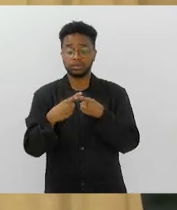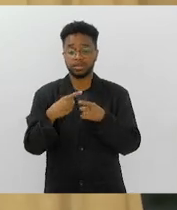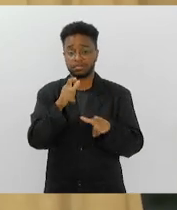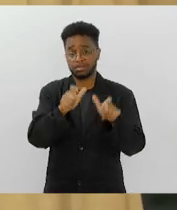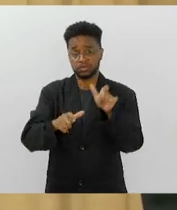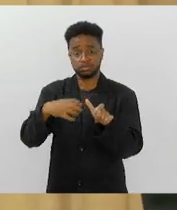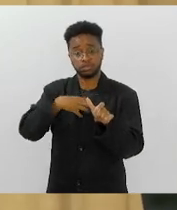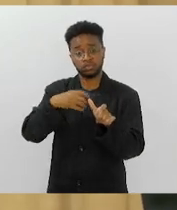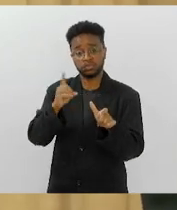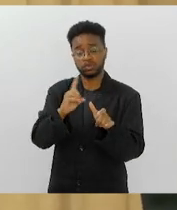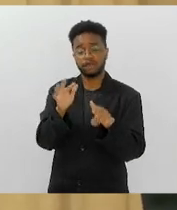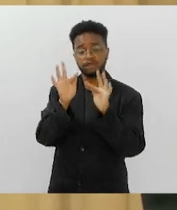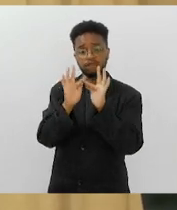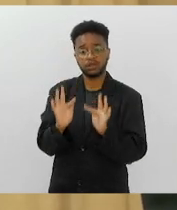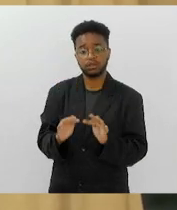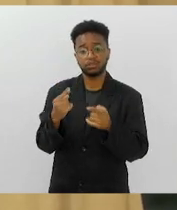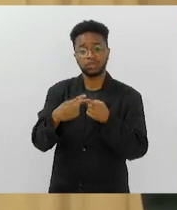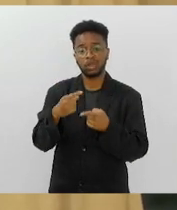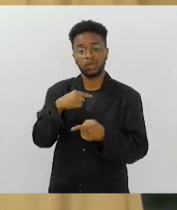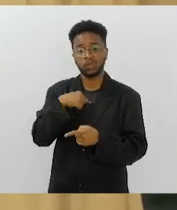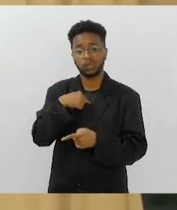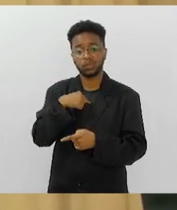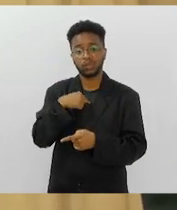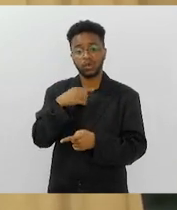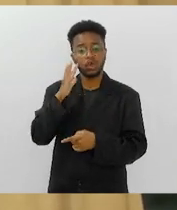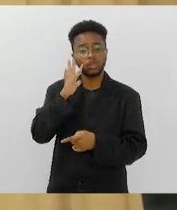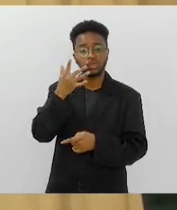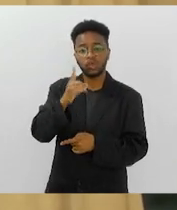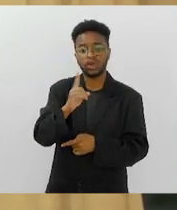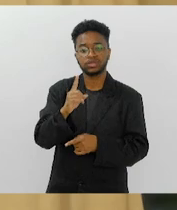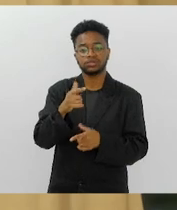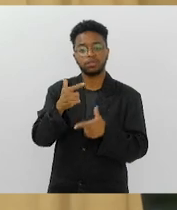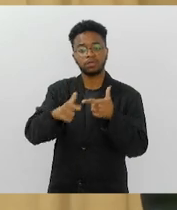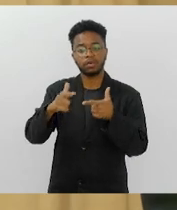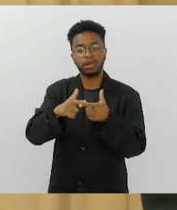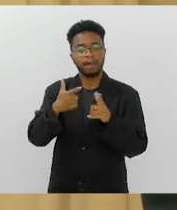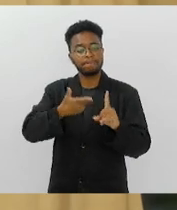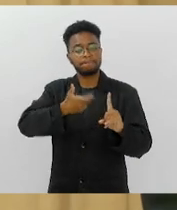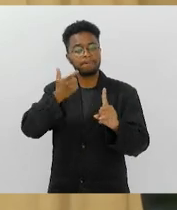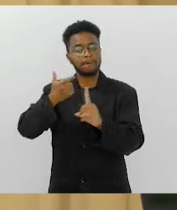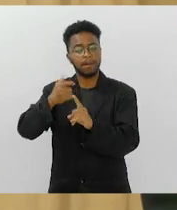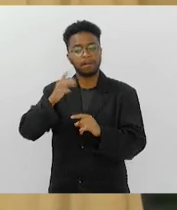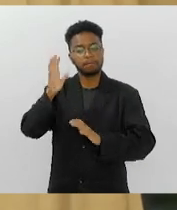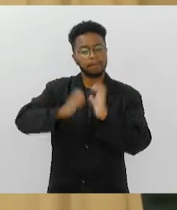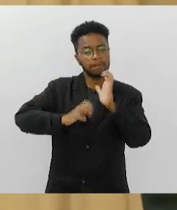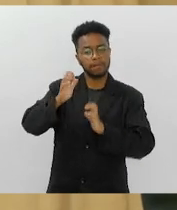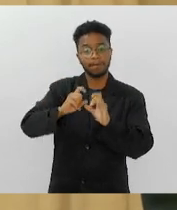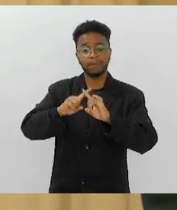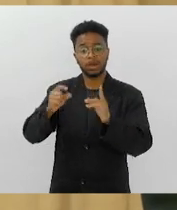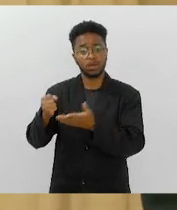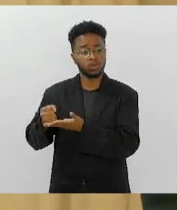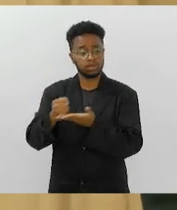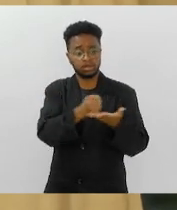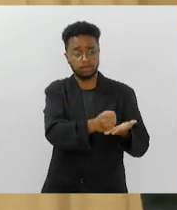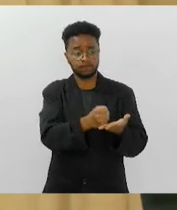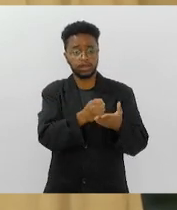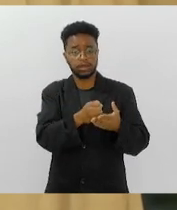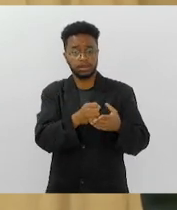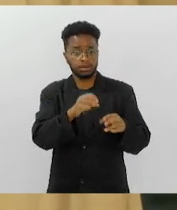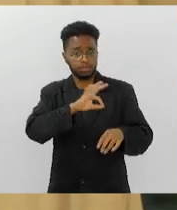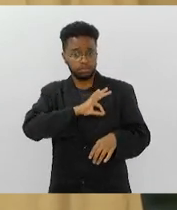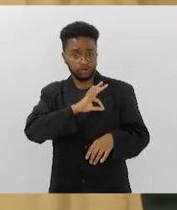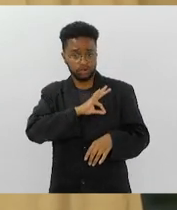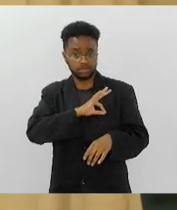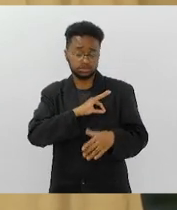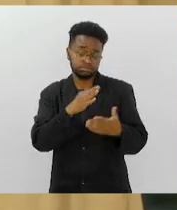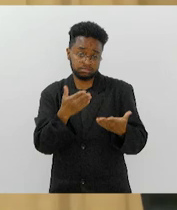porque eu não resolvi pela força o problema que ele achava que era para eu resolver pela força, e a parte que foi conduzida à delegacia não gostou de ter sido tirada do local.